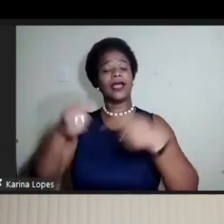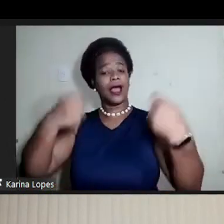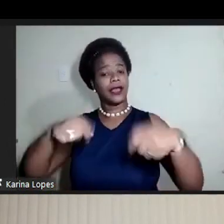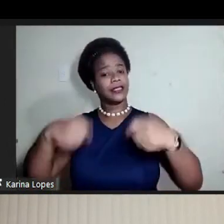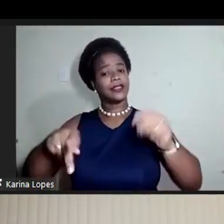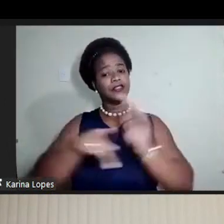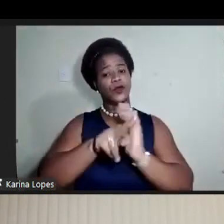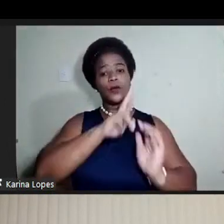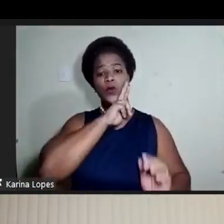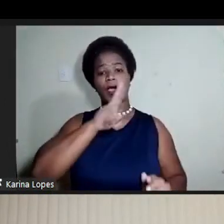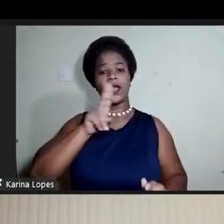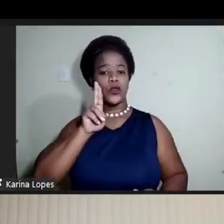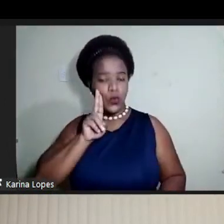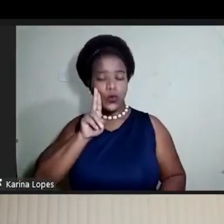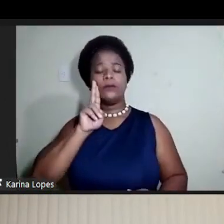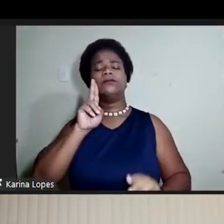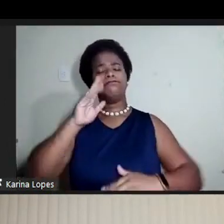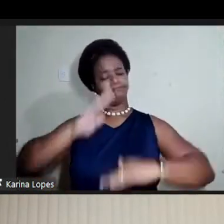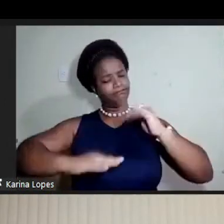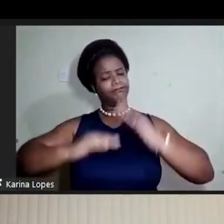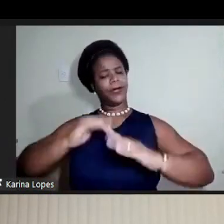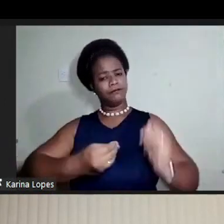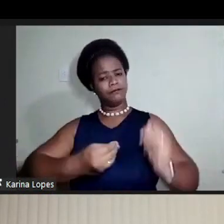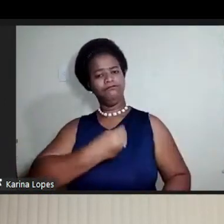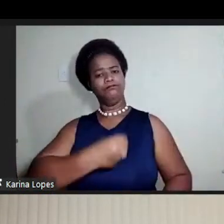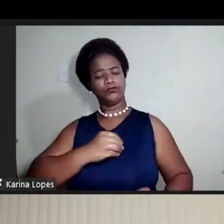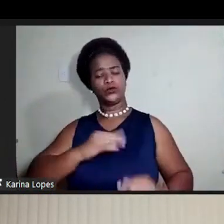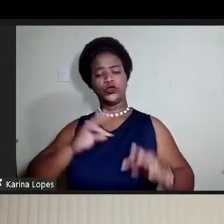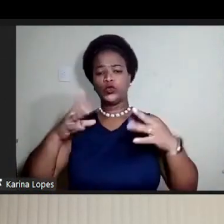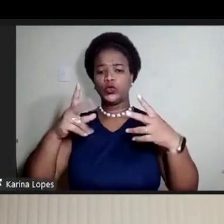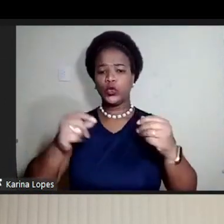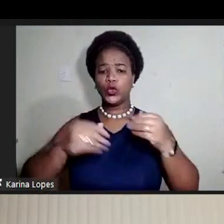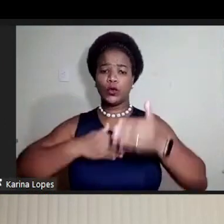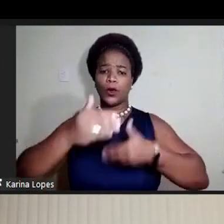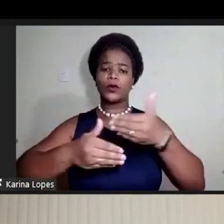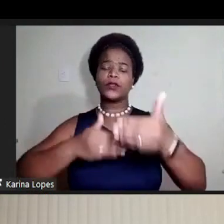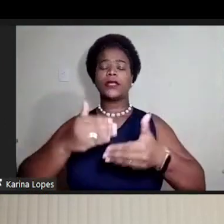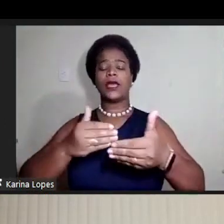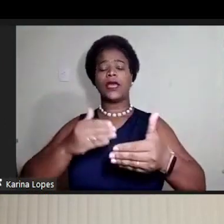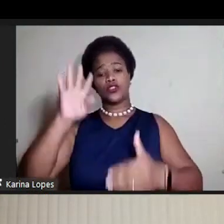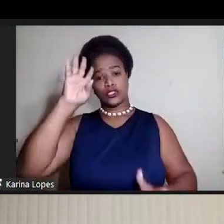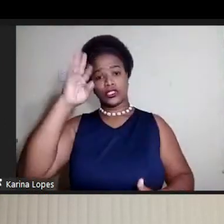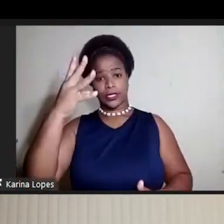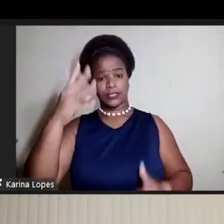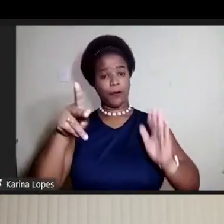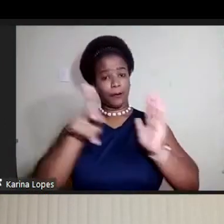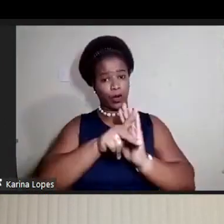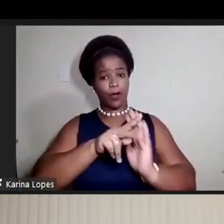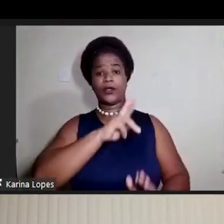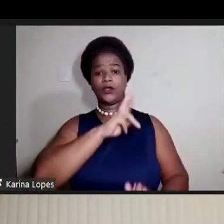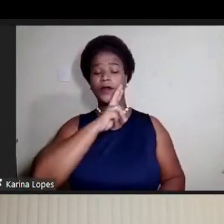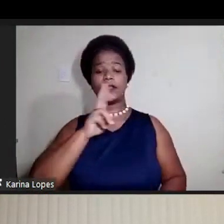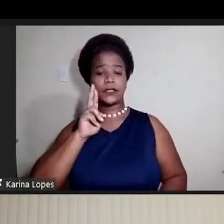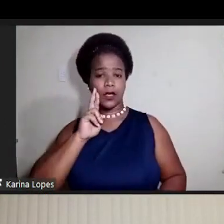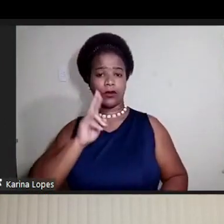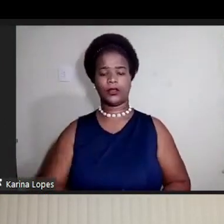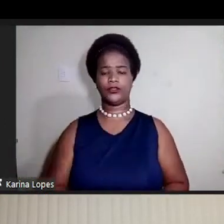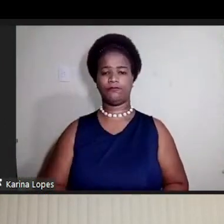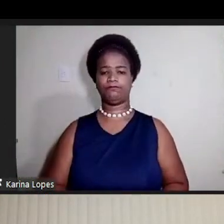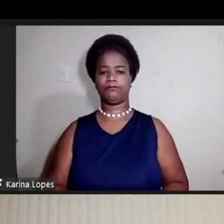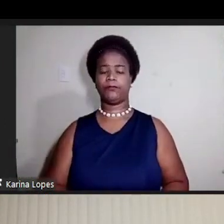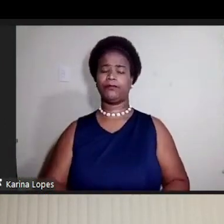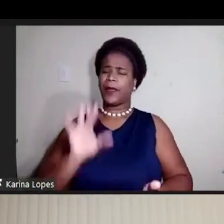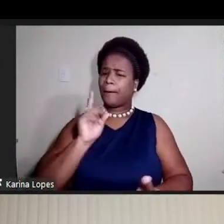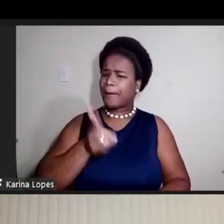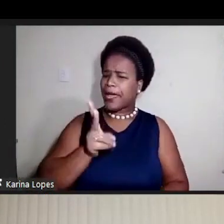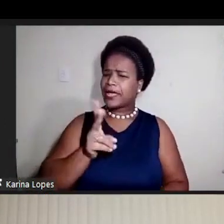de todos os processos de decisão que envolvem um restaurante, mesmo com as incertezas e situações